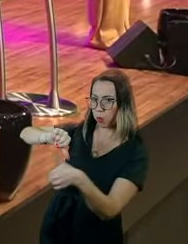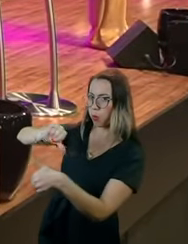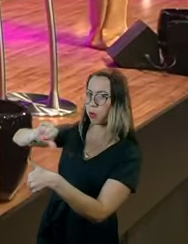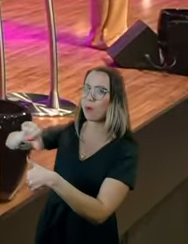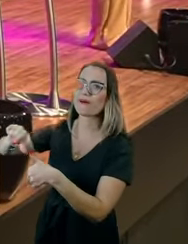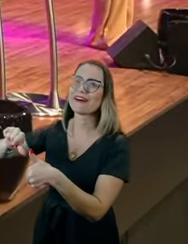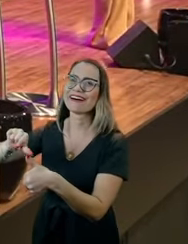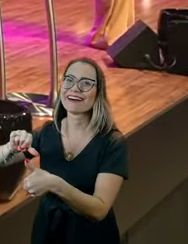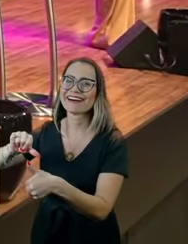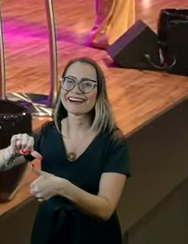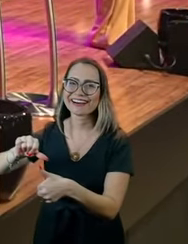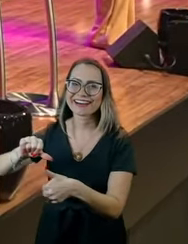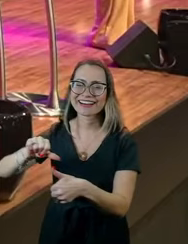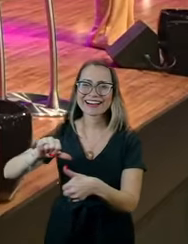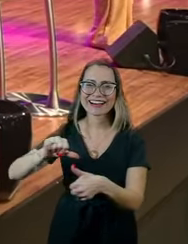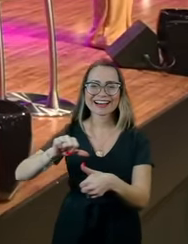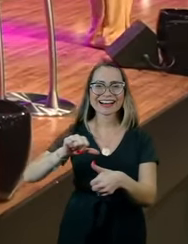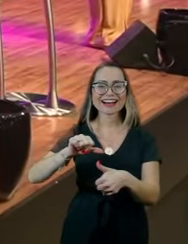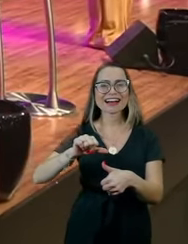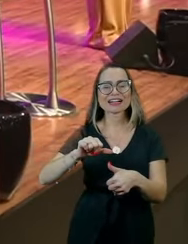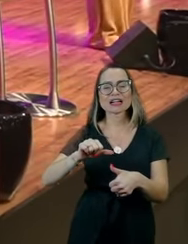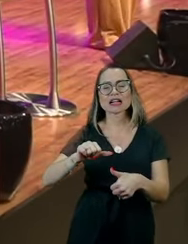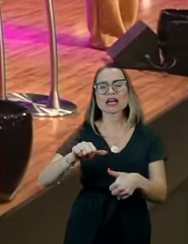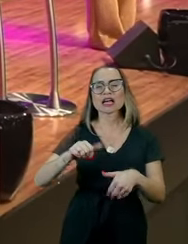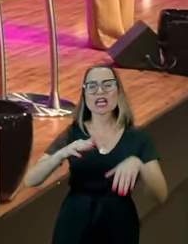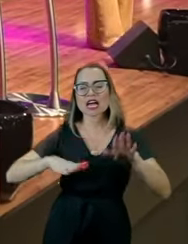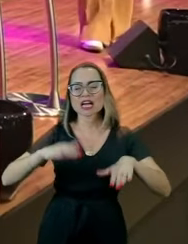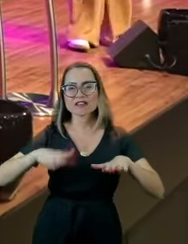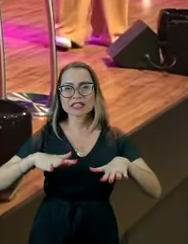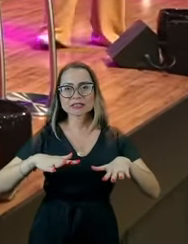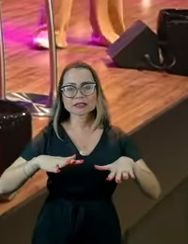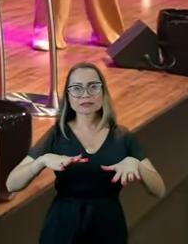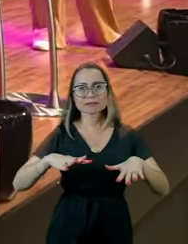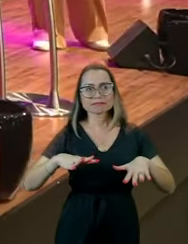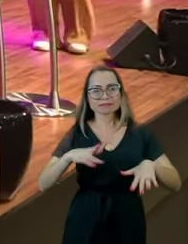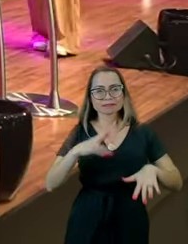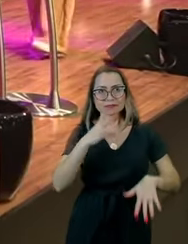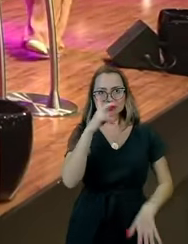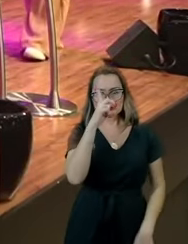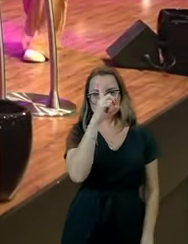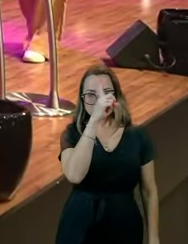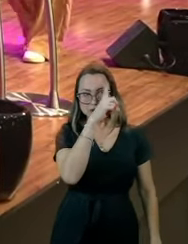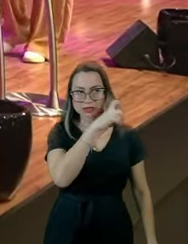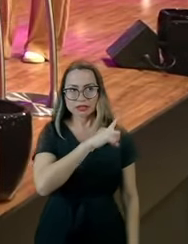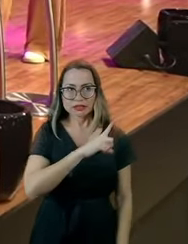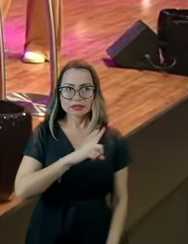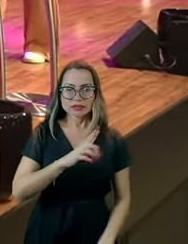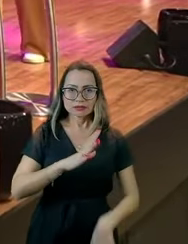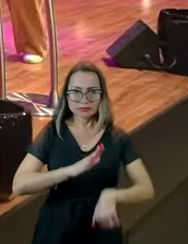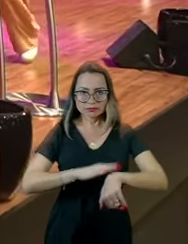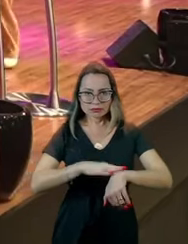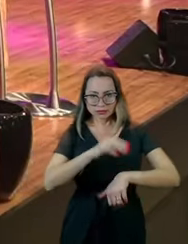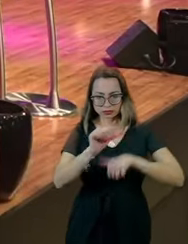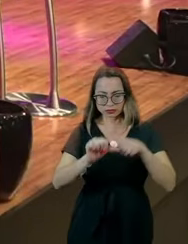talvez o maior inimigo no tempo de transição é a gente não saber se é Deus que está nos transicionando ou se é a